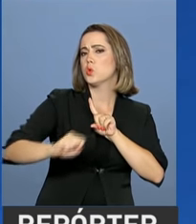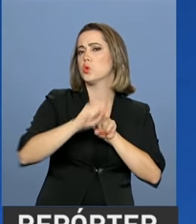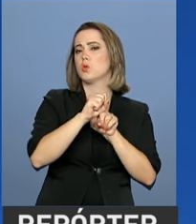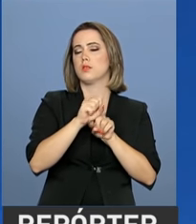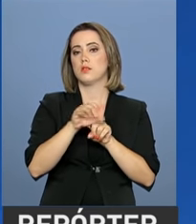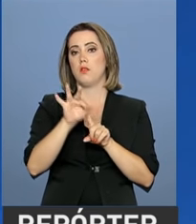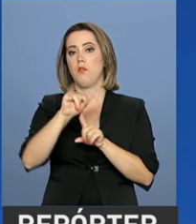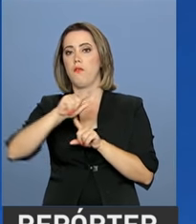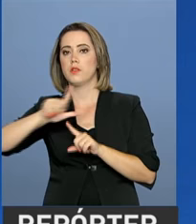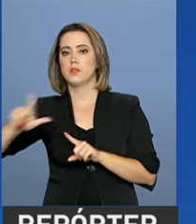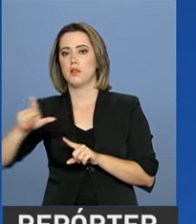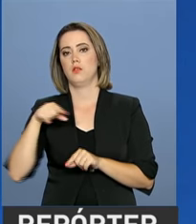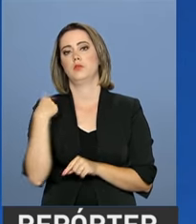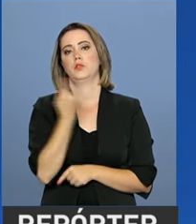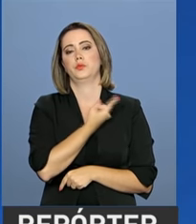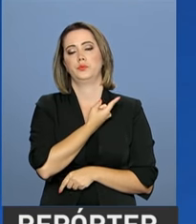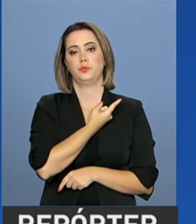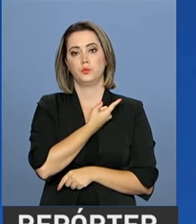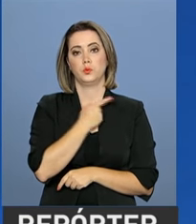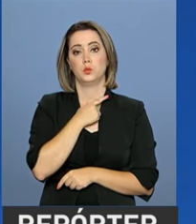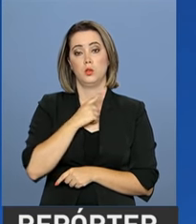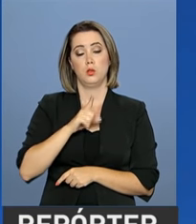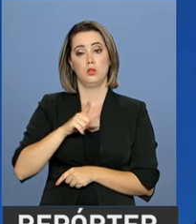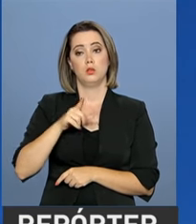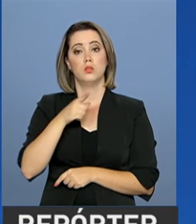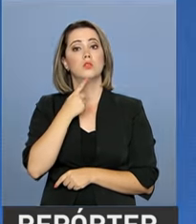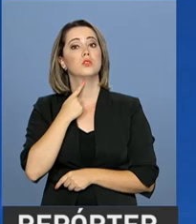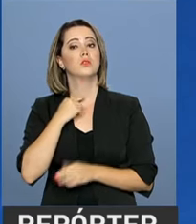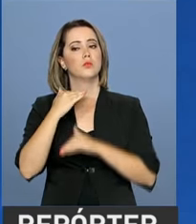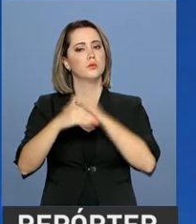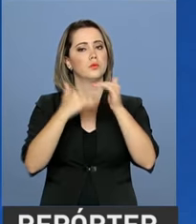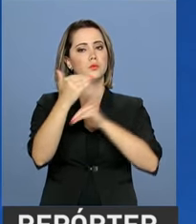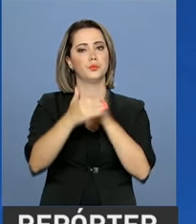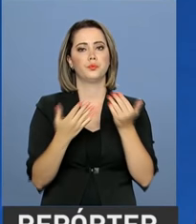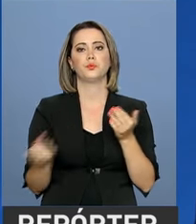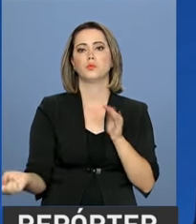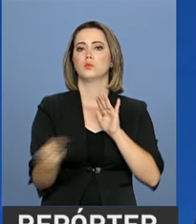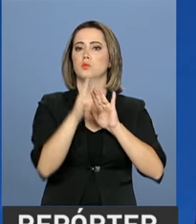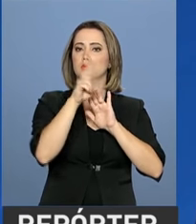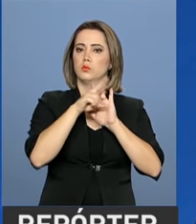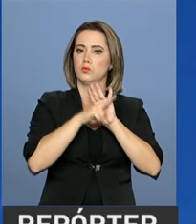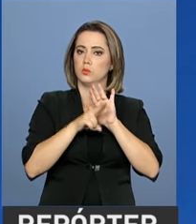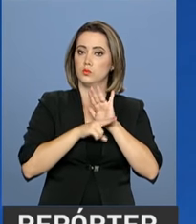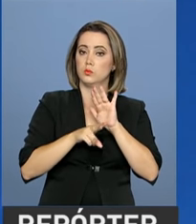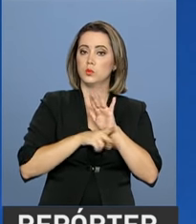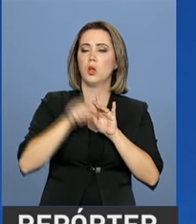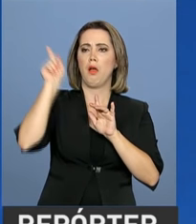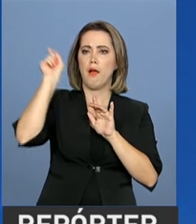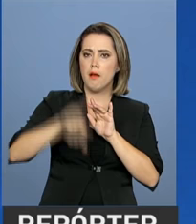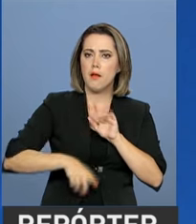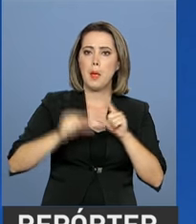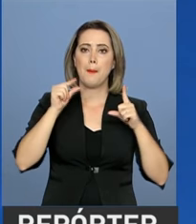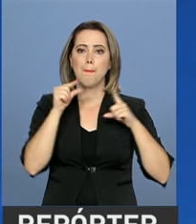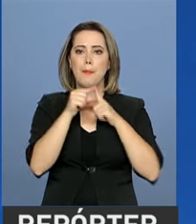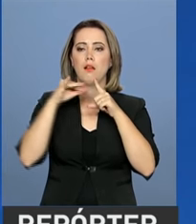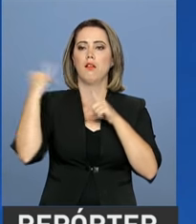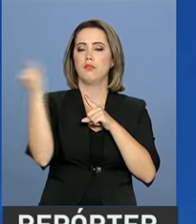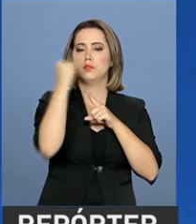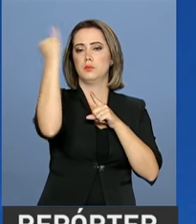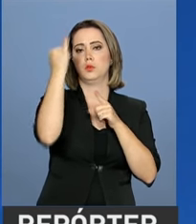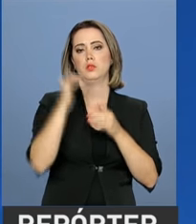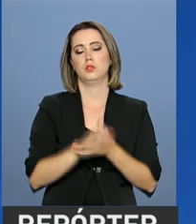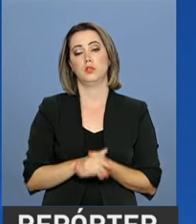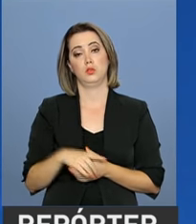e fiscal. E da nossa determinação de crescer. Reforma é a palavra de ordem em